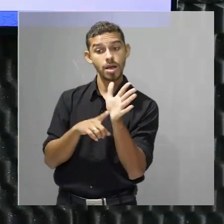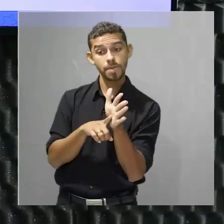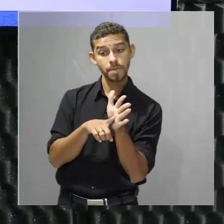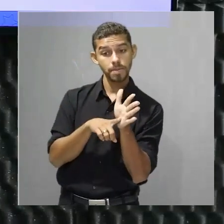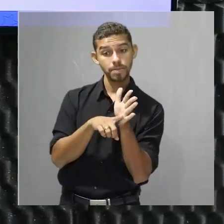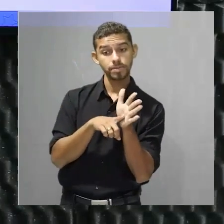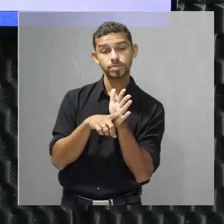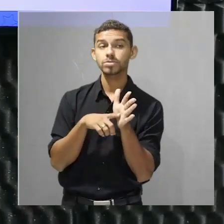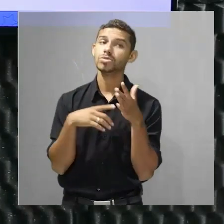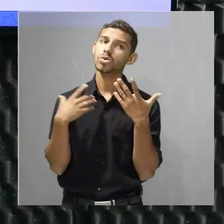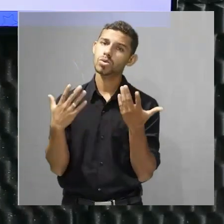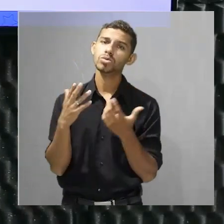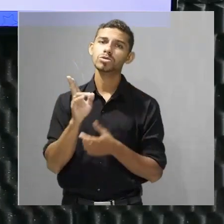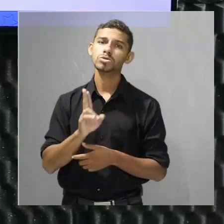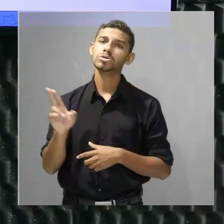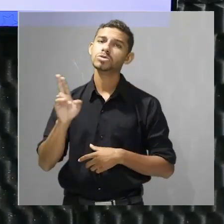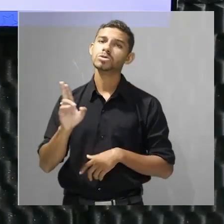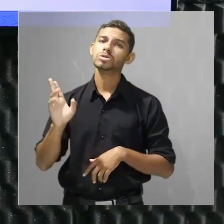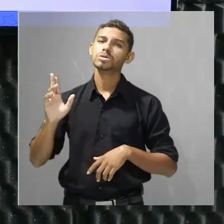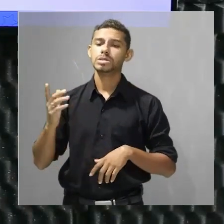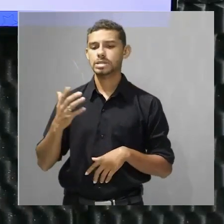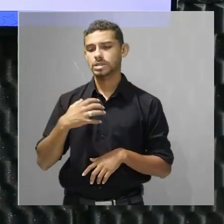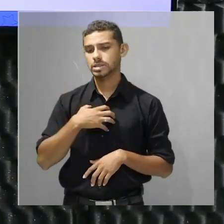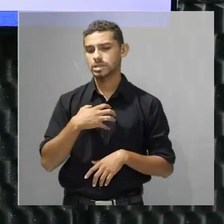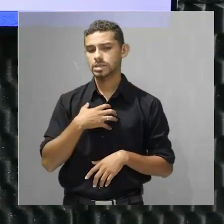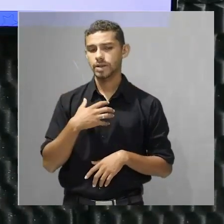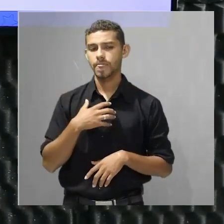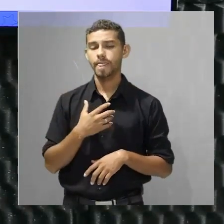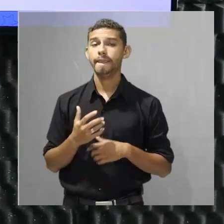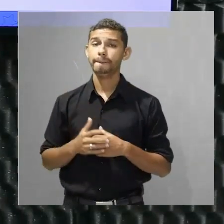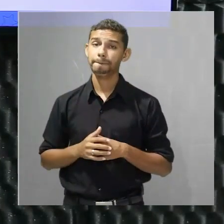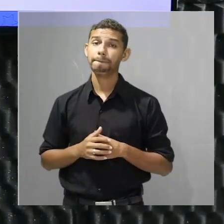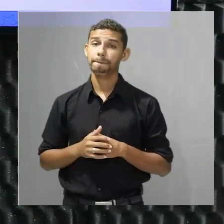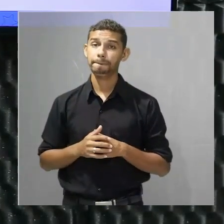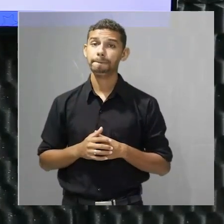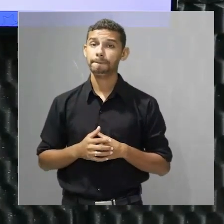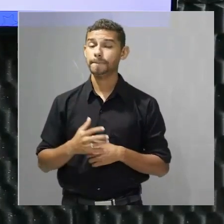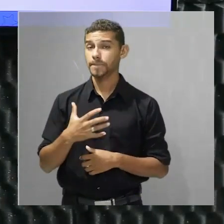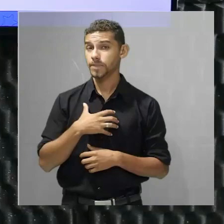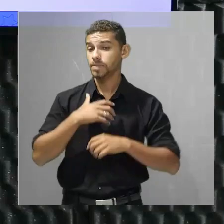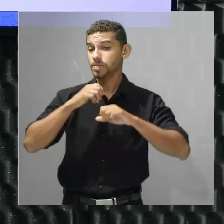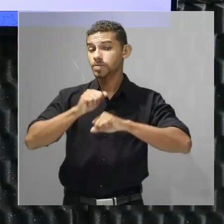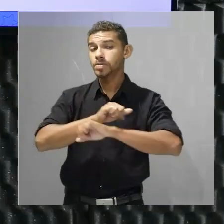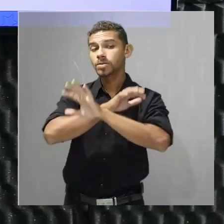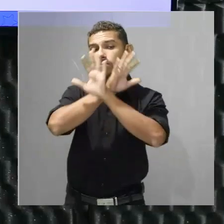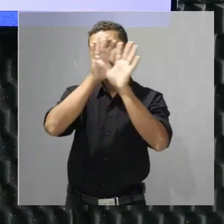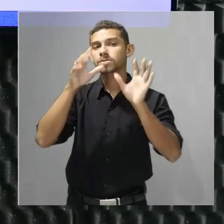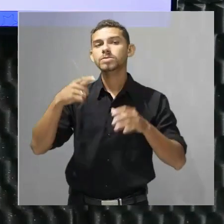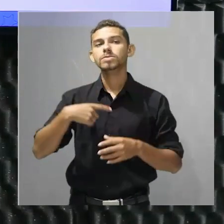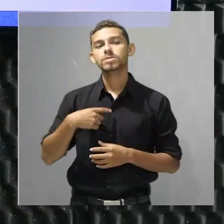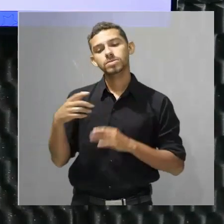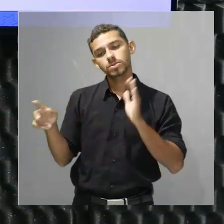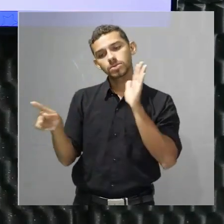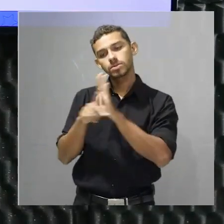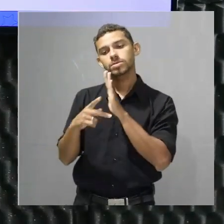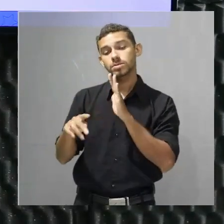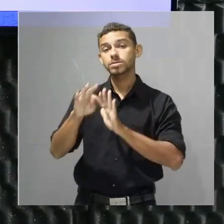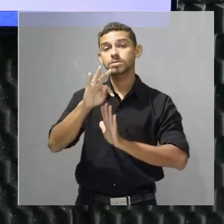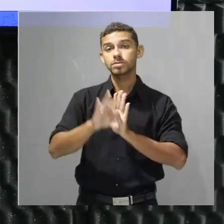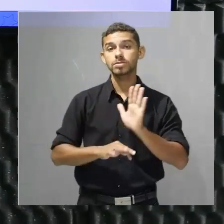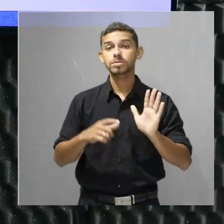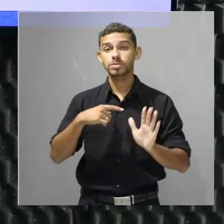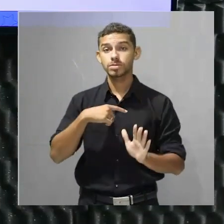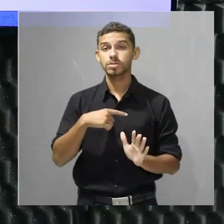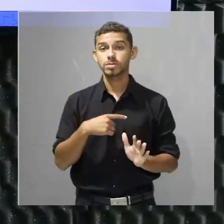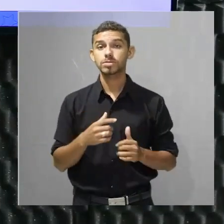é apenas utilizado no sentido figurado então dá para perceber claramente que nesse tipo de texto aqui nós